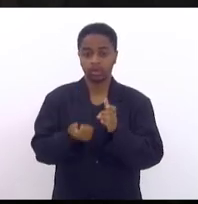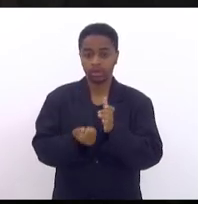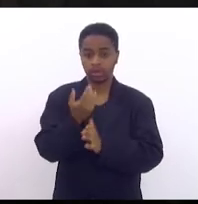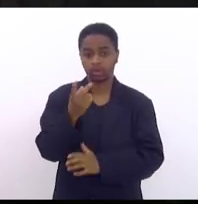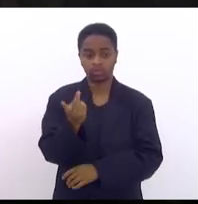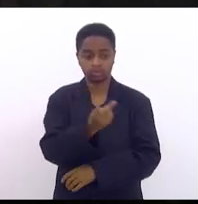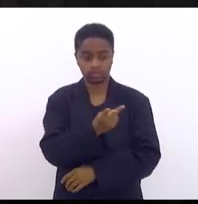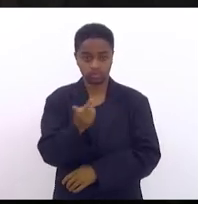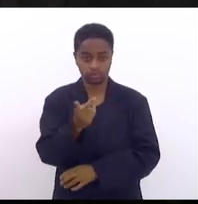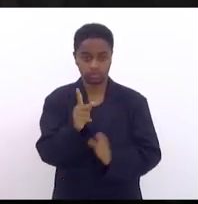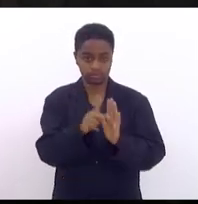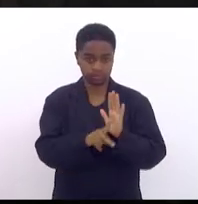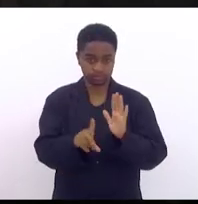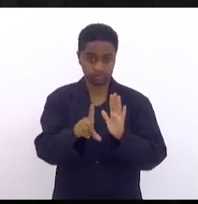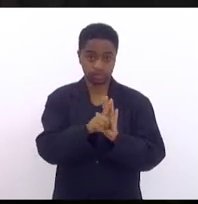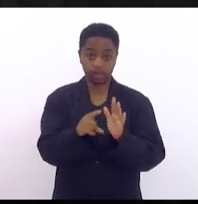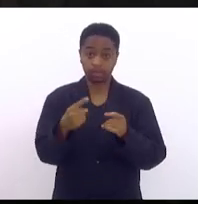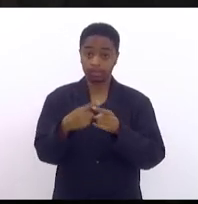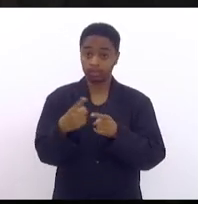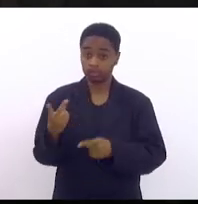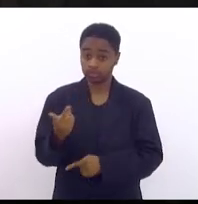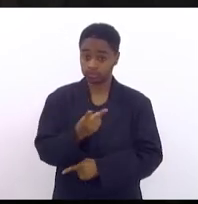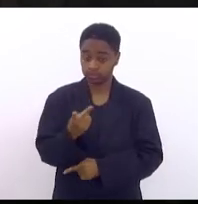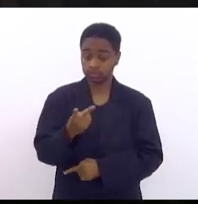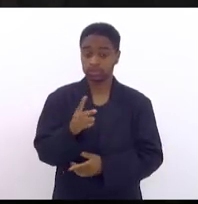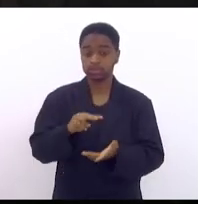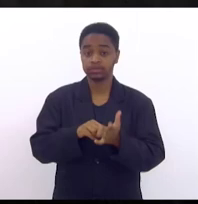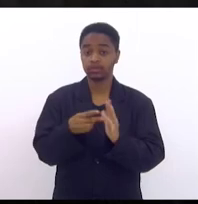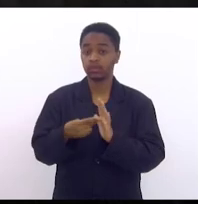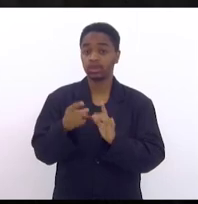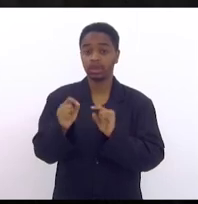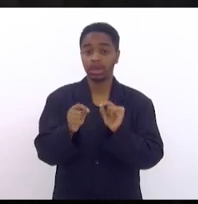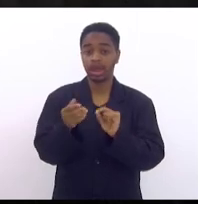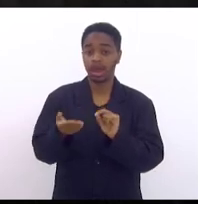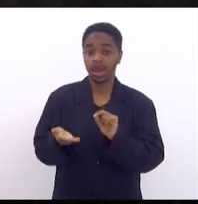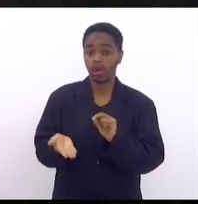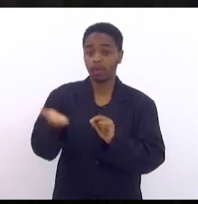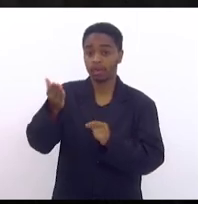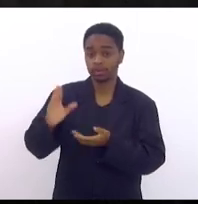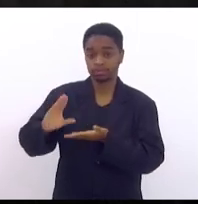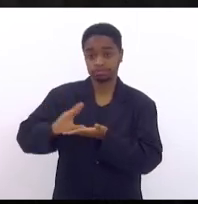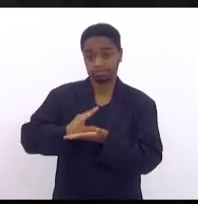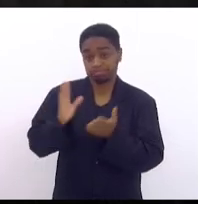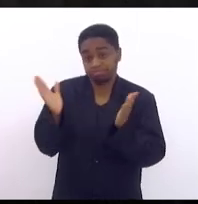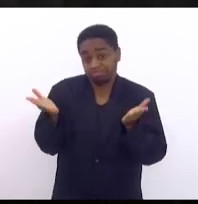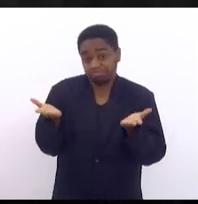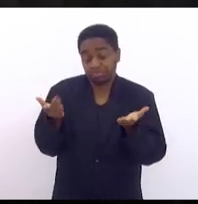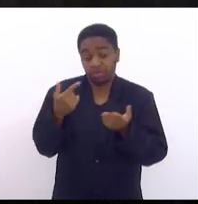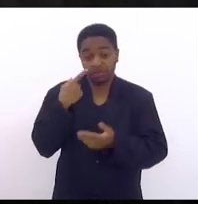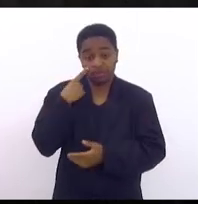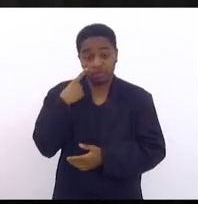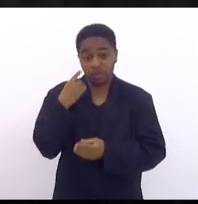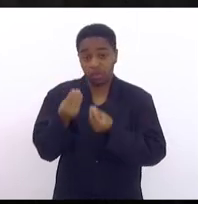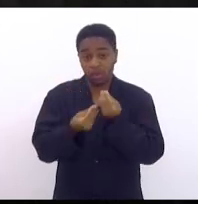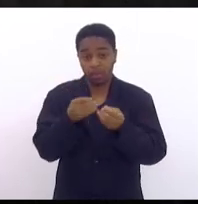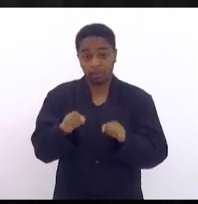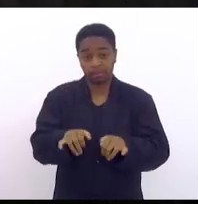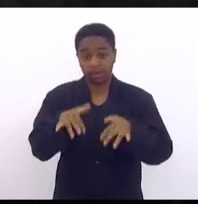ambos, ambos simbolizam aumento de receita, e vamos ver como é que o plenário se